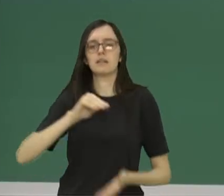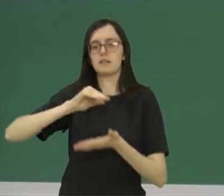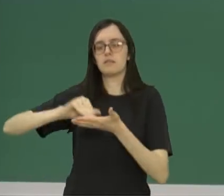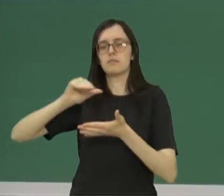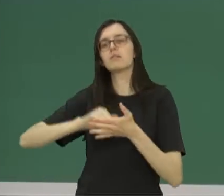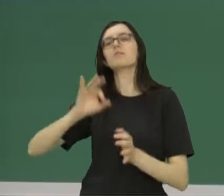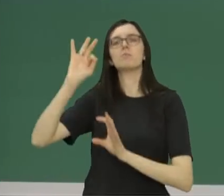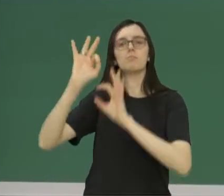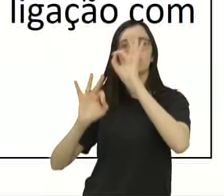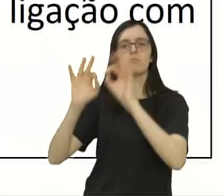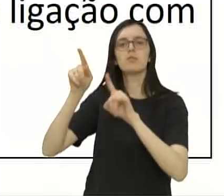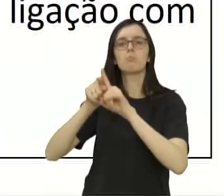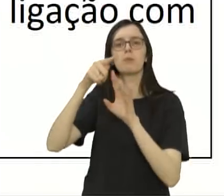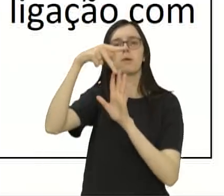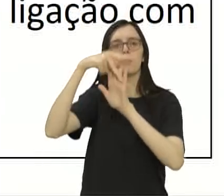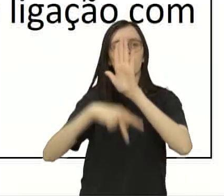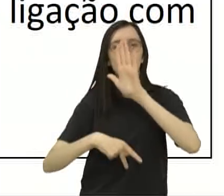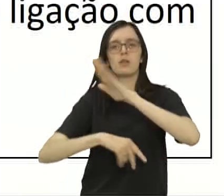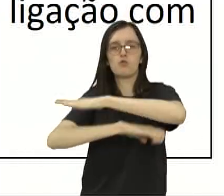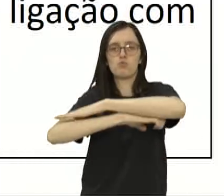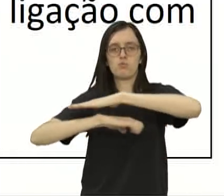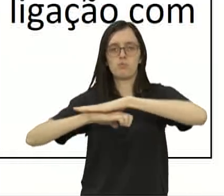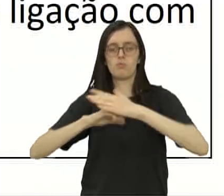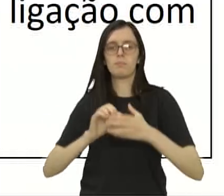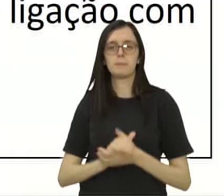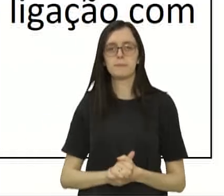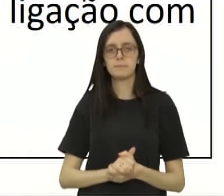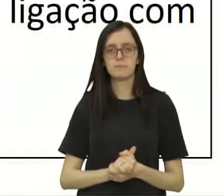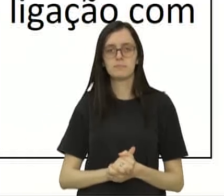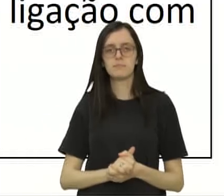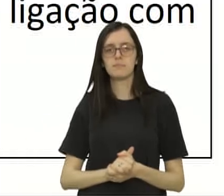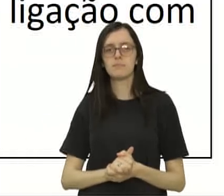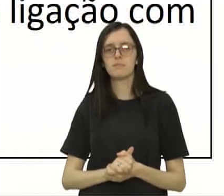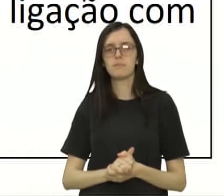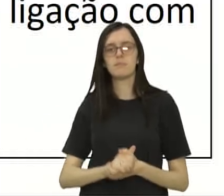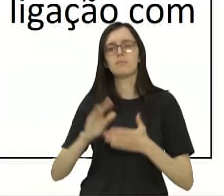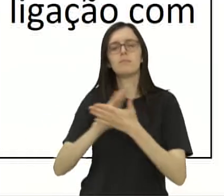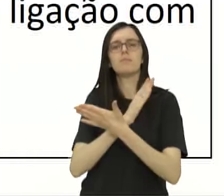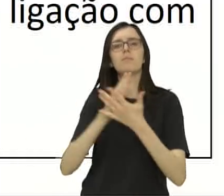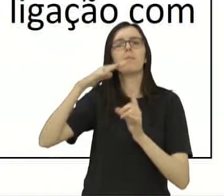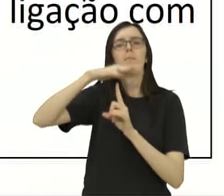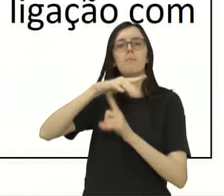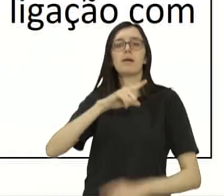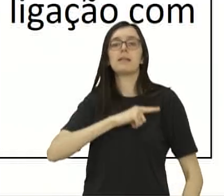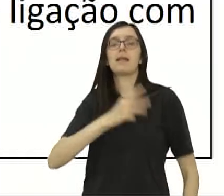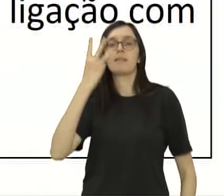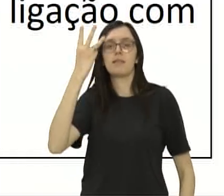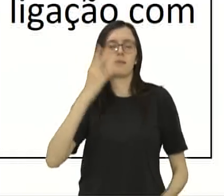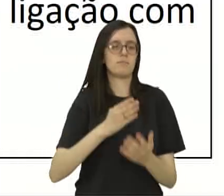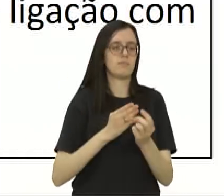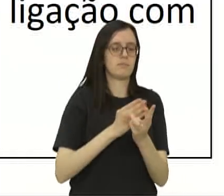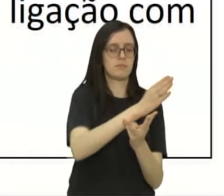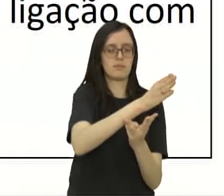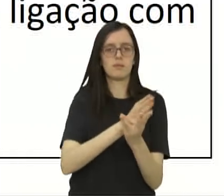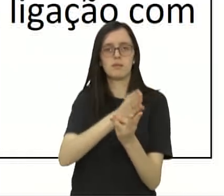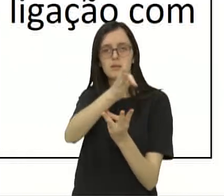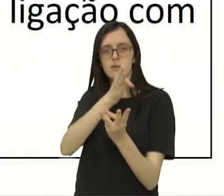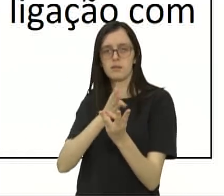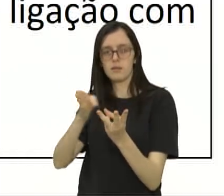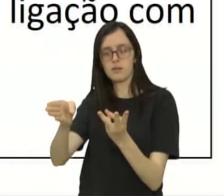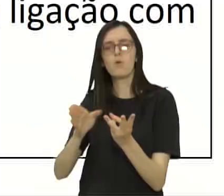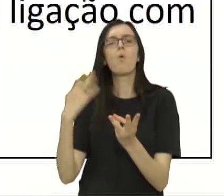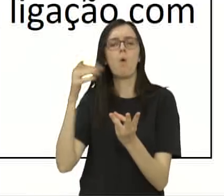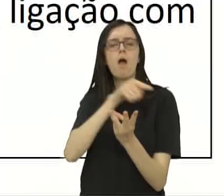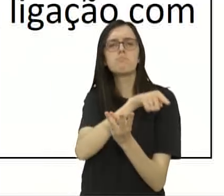do Planejamento e Projetos Estruturantes. Então, ela divide ali o Paraná em 3 frentes de desenvolvimento.